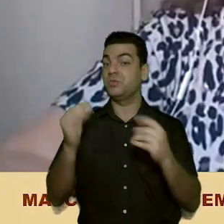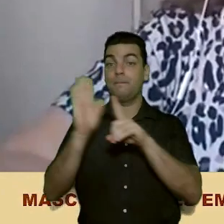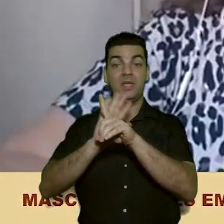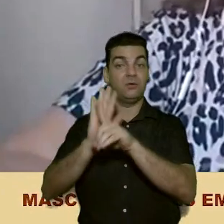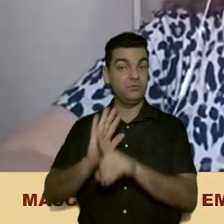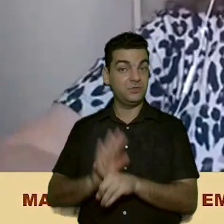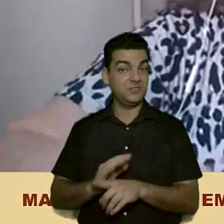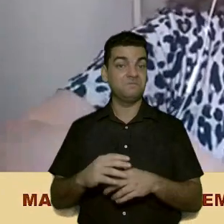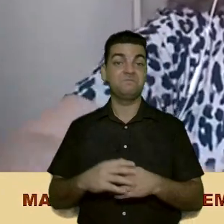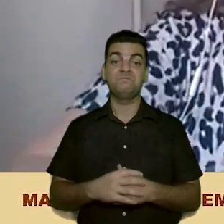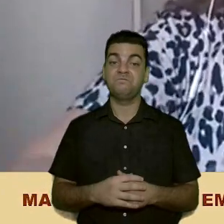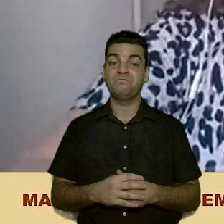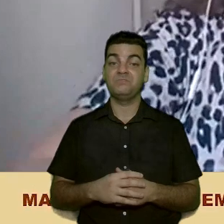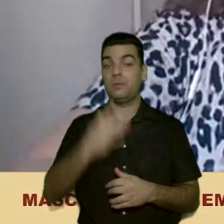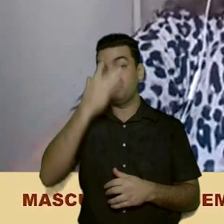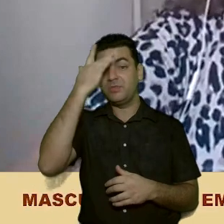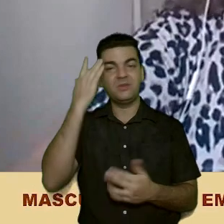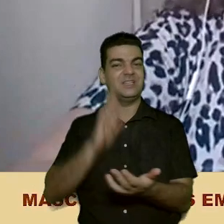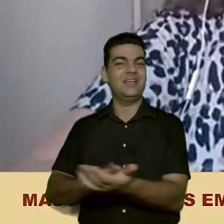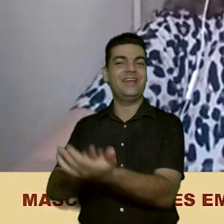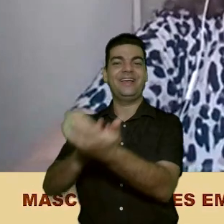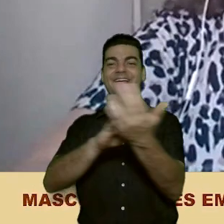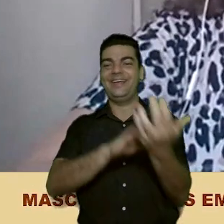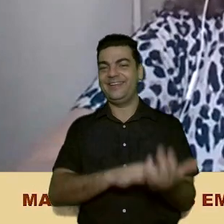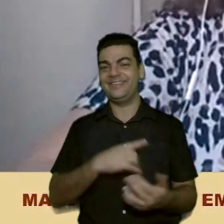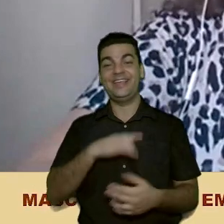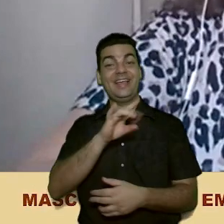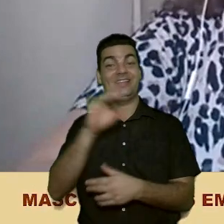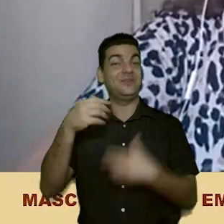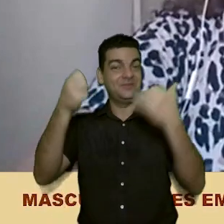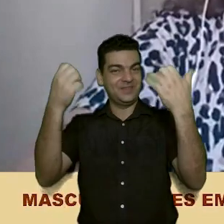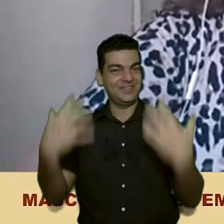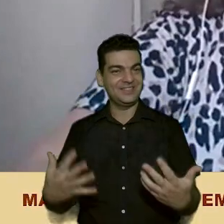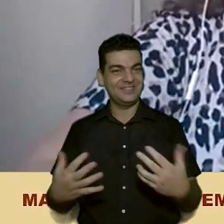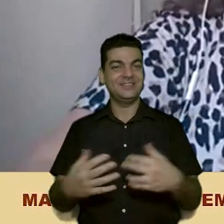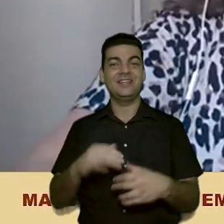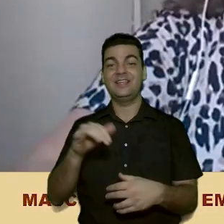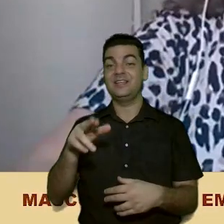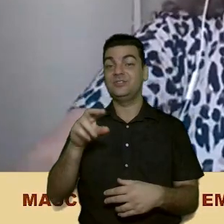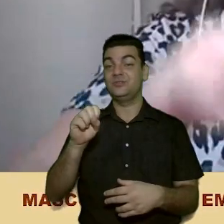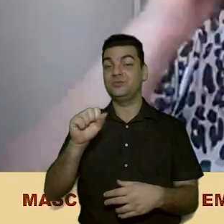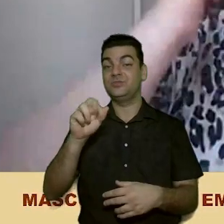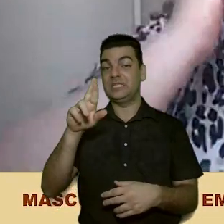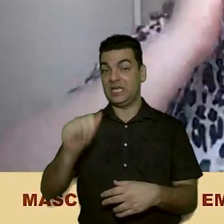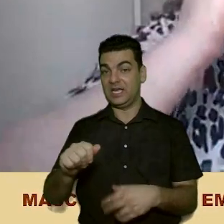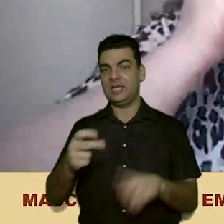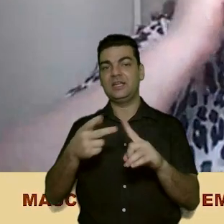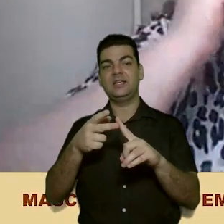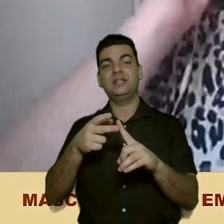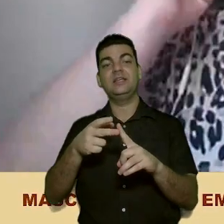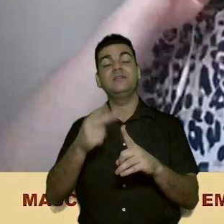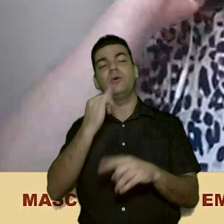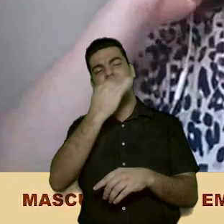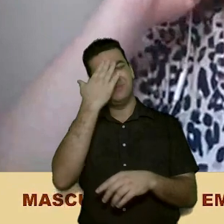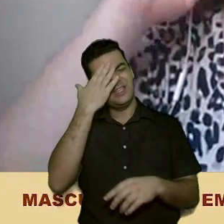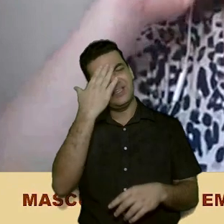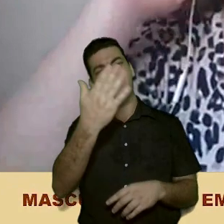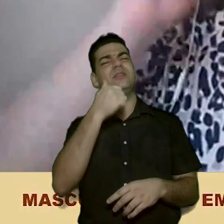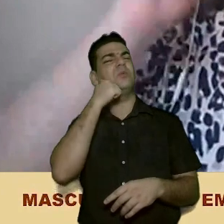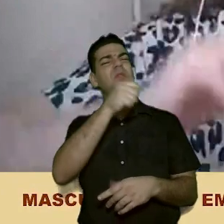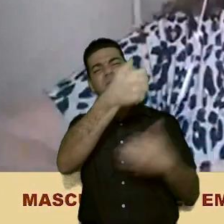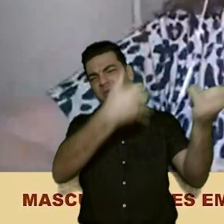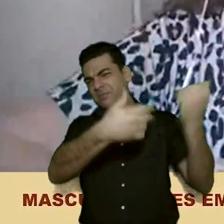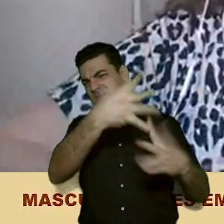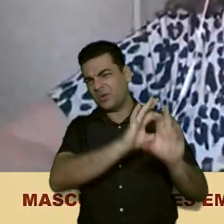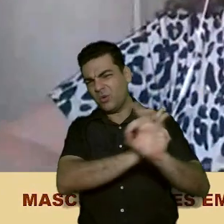está cheio de comentários aqui, de perguntas, muitas pessoas elogiando as falas,